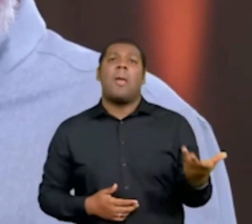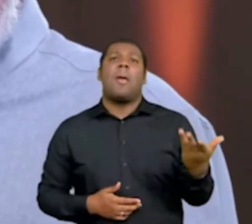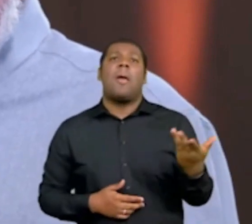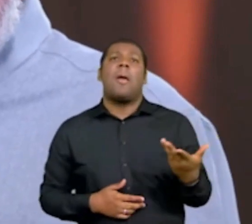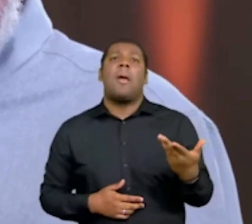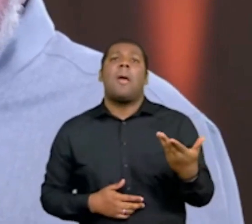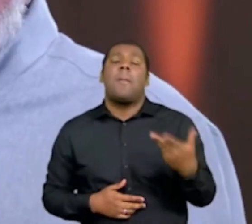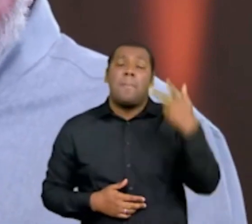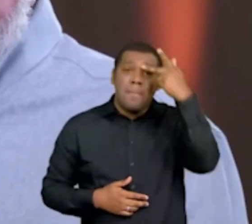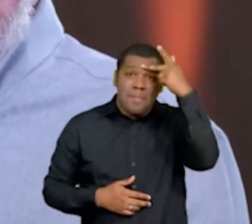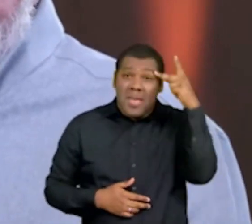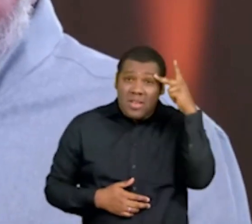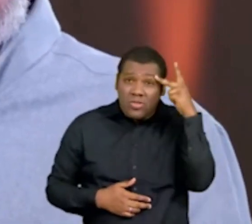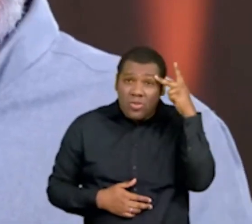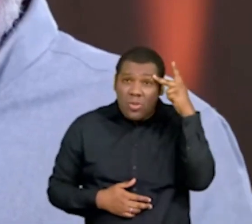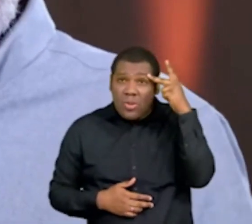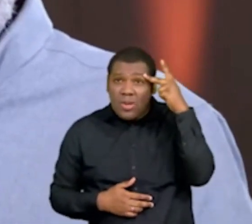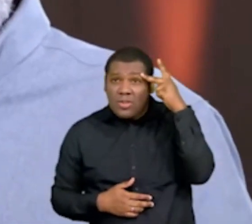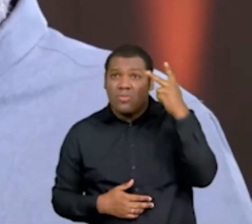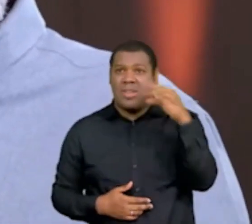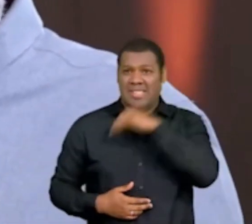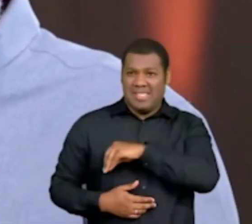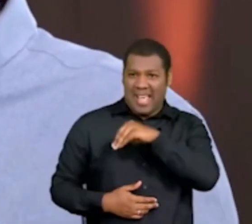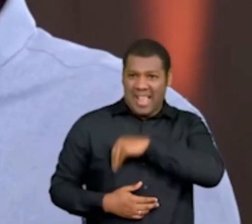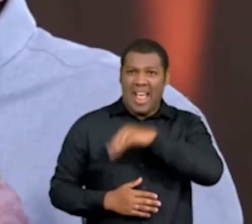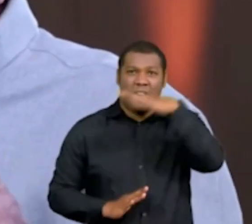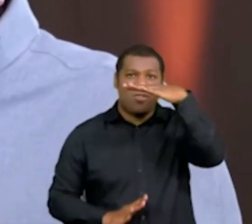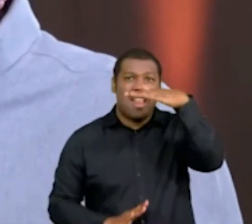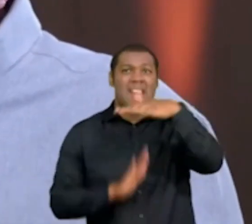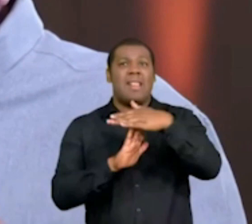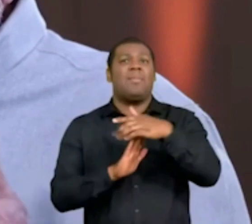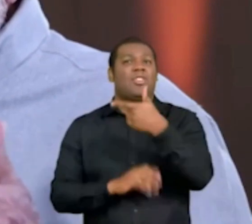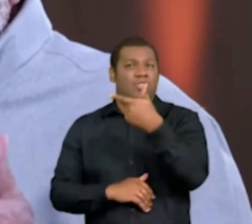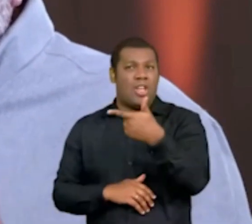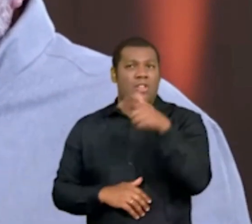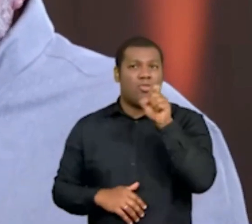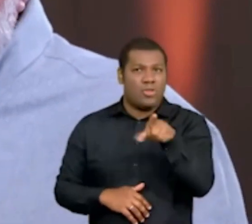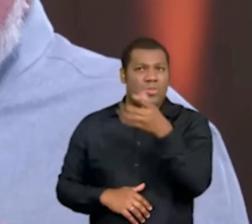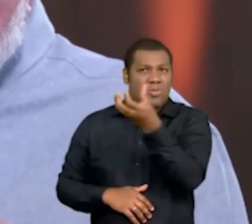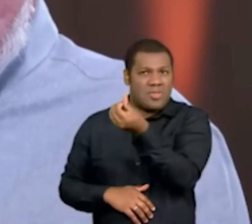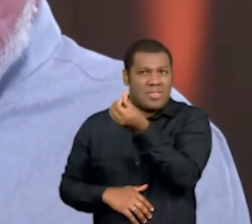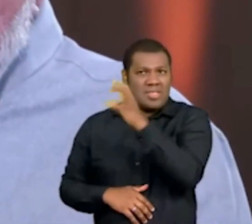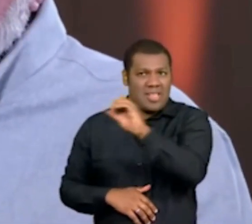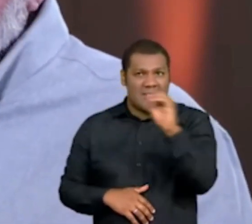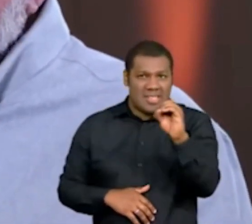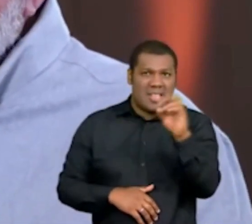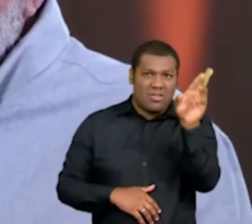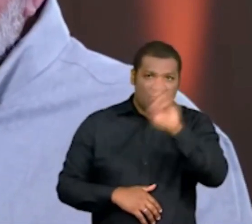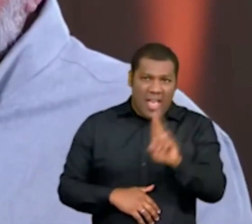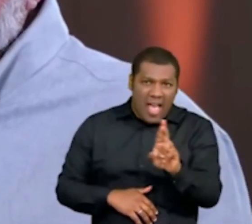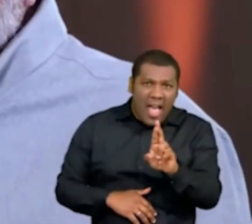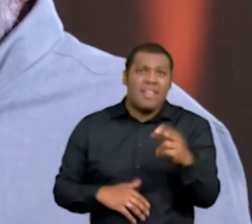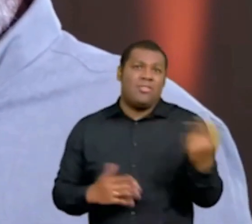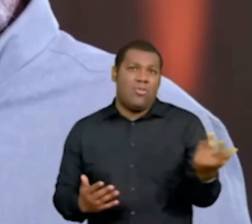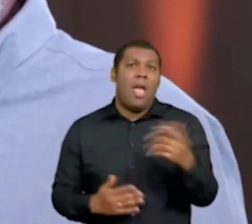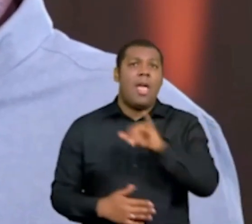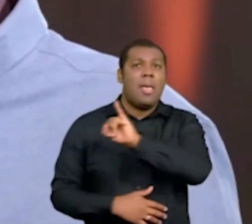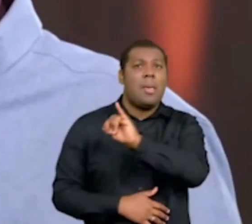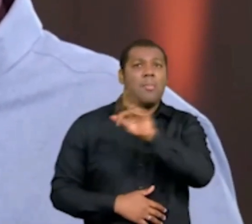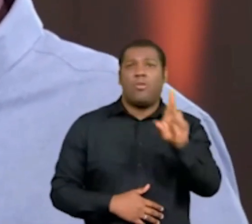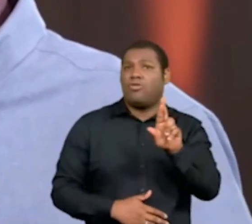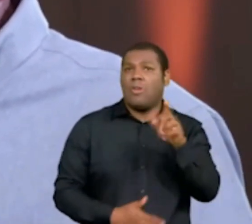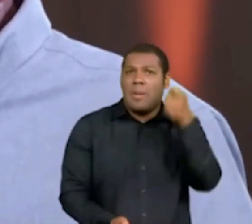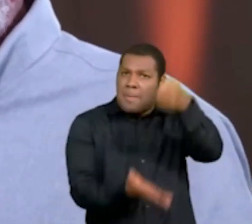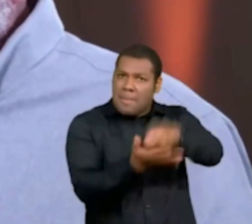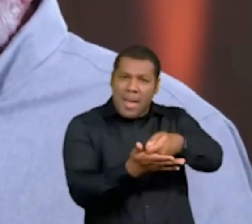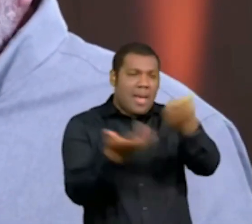1.900. E, ao mesmo tempo, nós fizemos um projeto de lei para taxar as pessoas mais ricas e as pessoas que têm